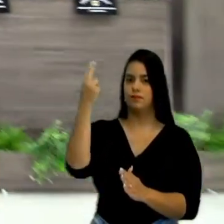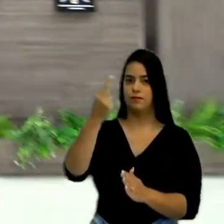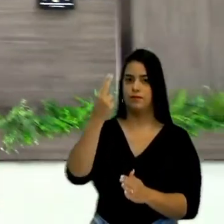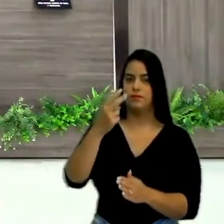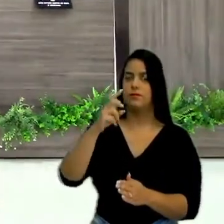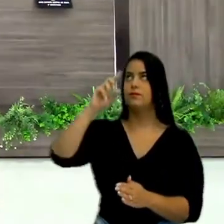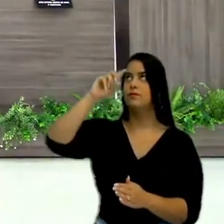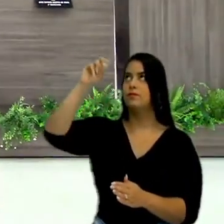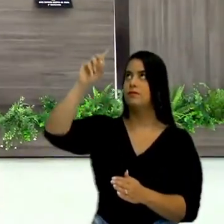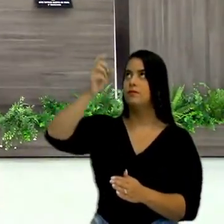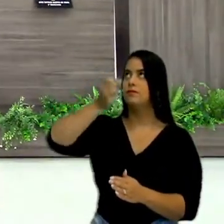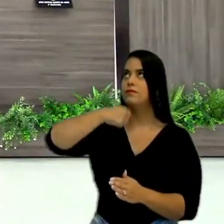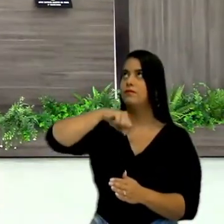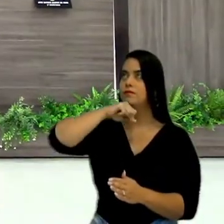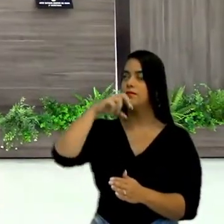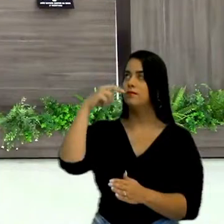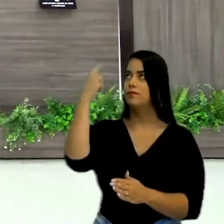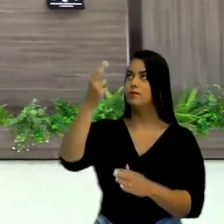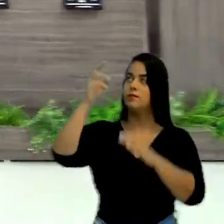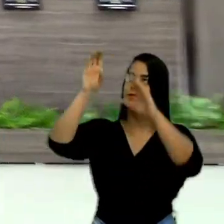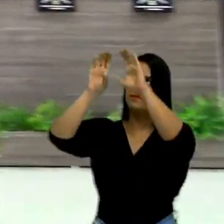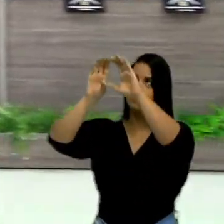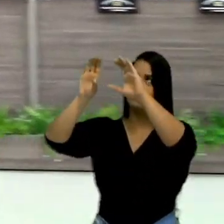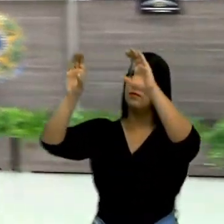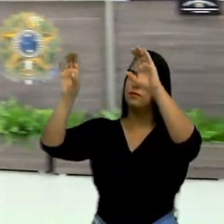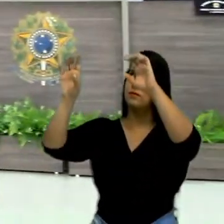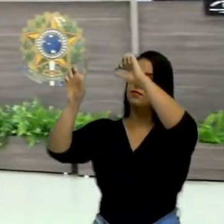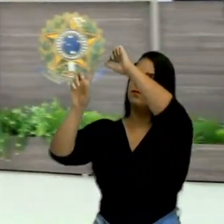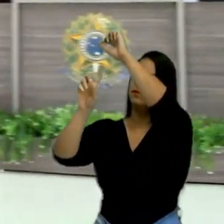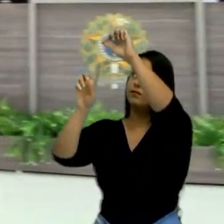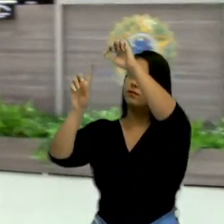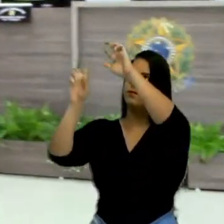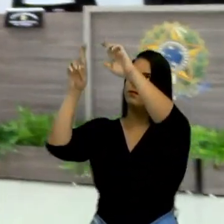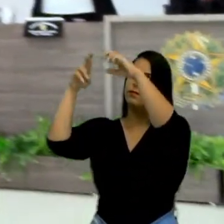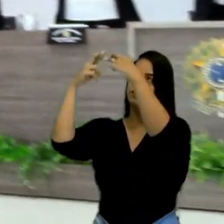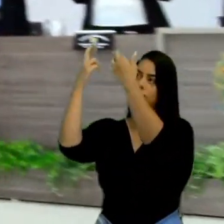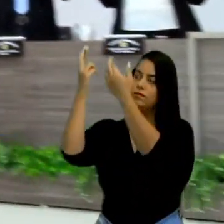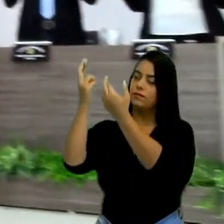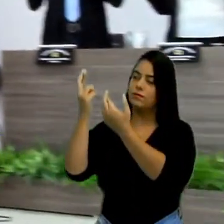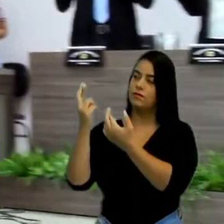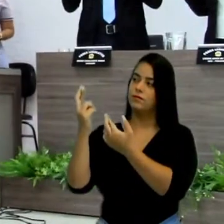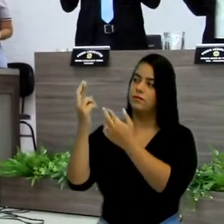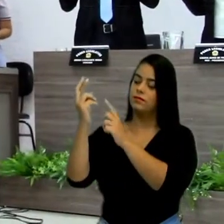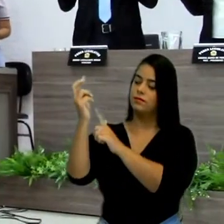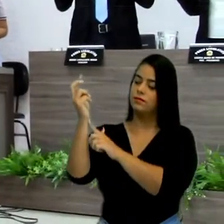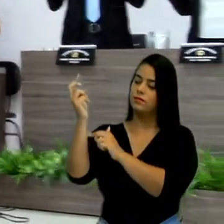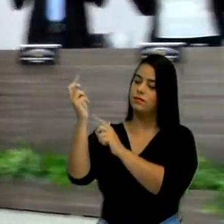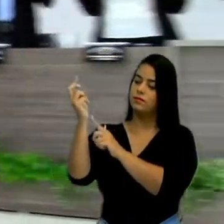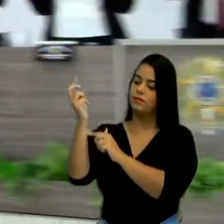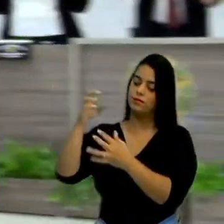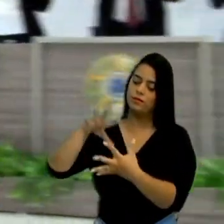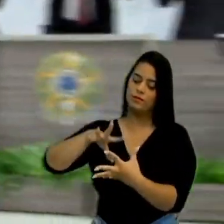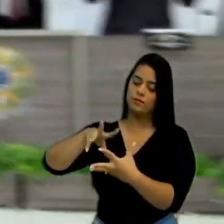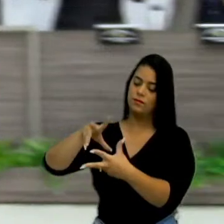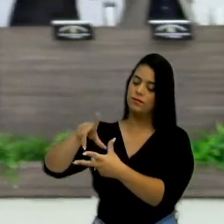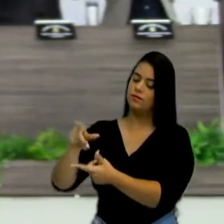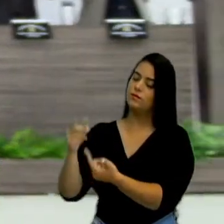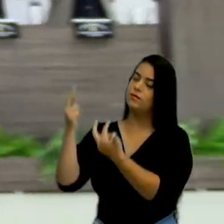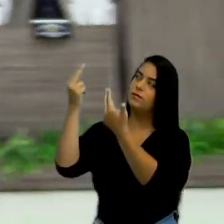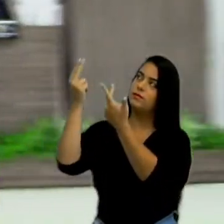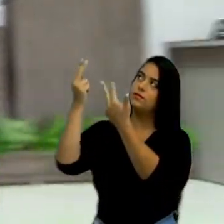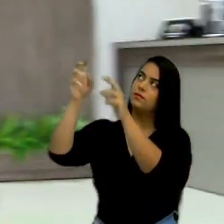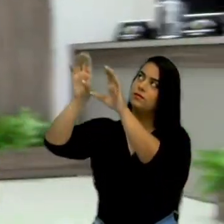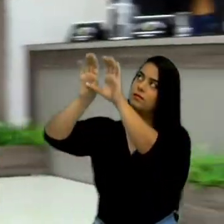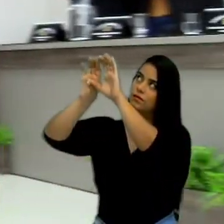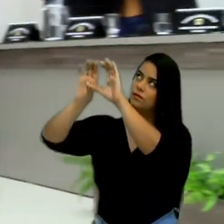Pai Nosso que estás no céu, santificado seja o vosso nome. Venha a nós o vosso reino. Seja feita a vossa vontade, assim na